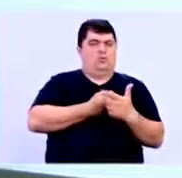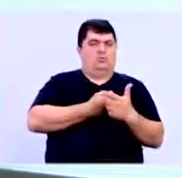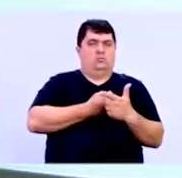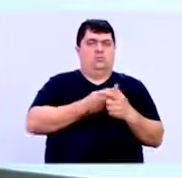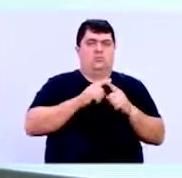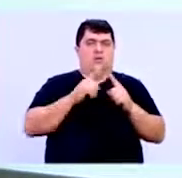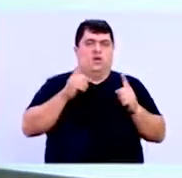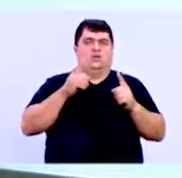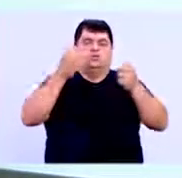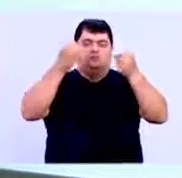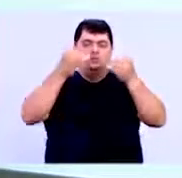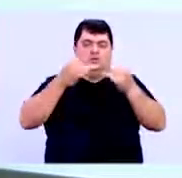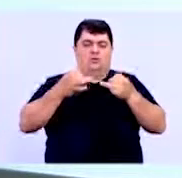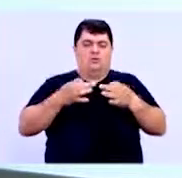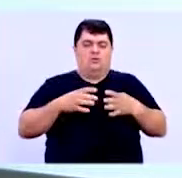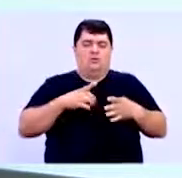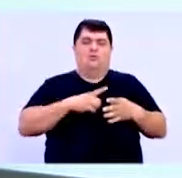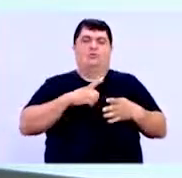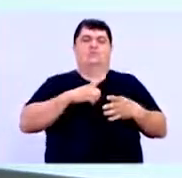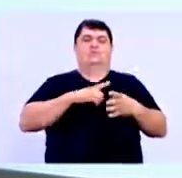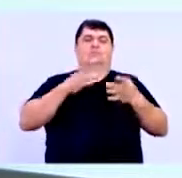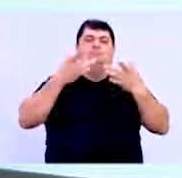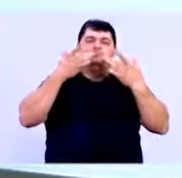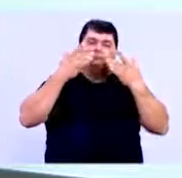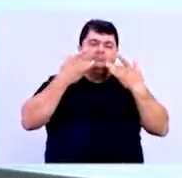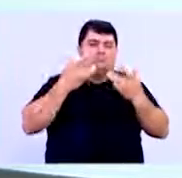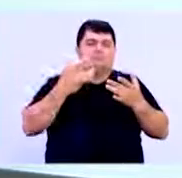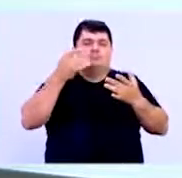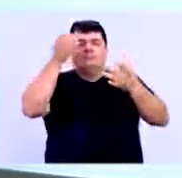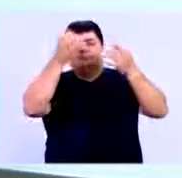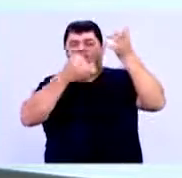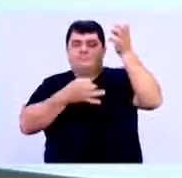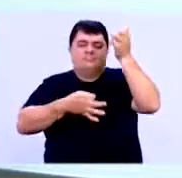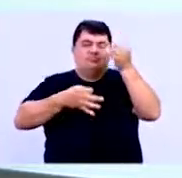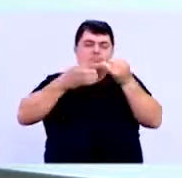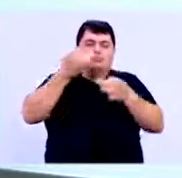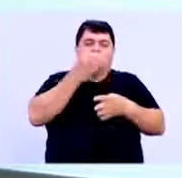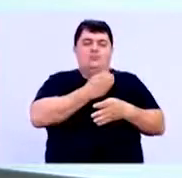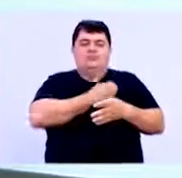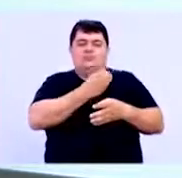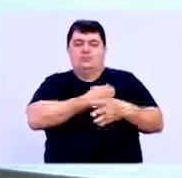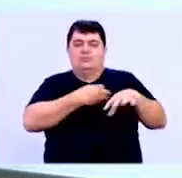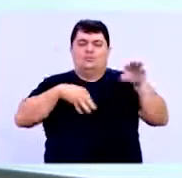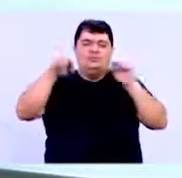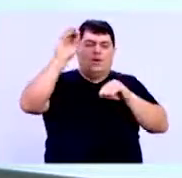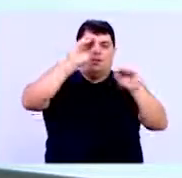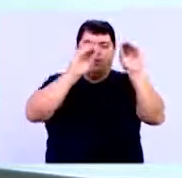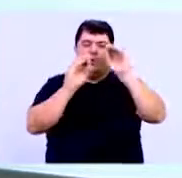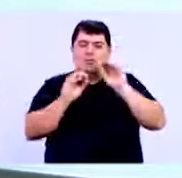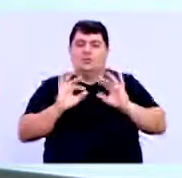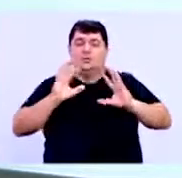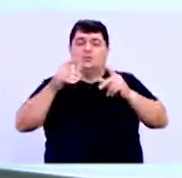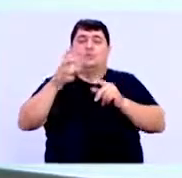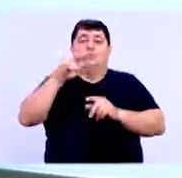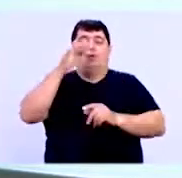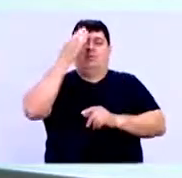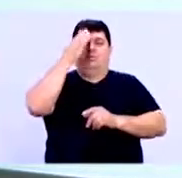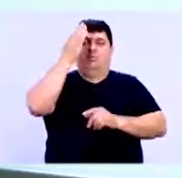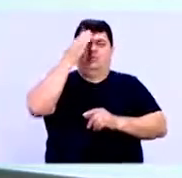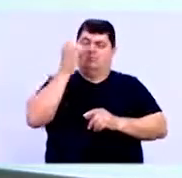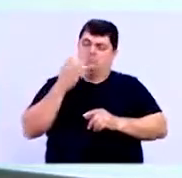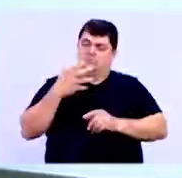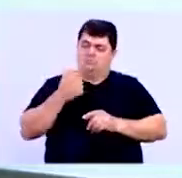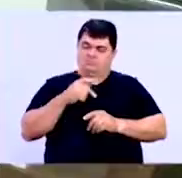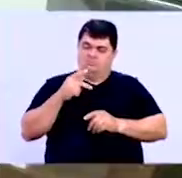um cenário também, que agora em função daqueles números a gente vai fazer uma análise e ter uma tomada de decisão. Tudo bem,